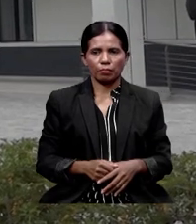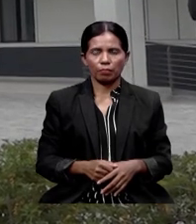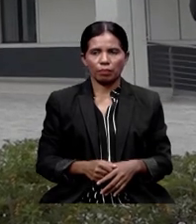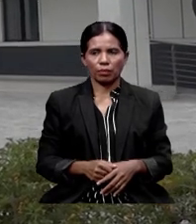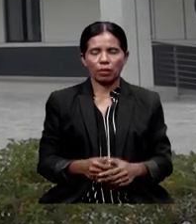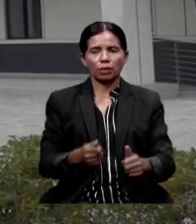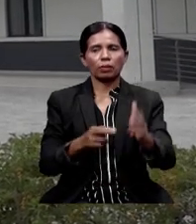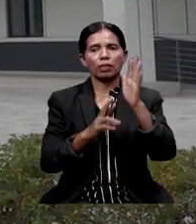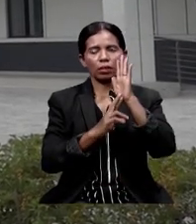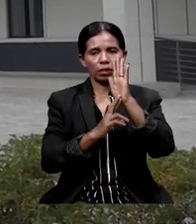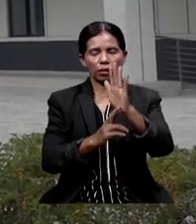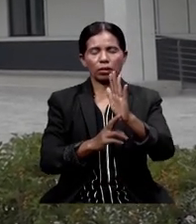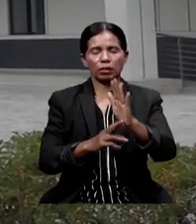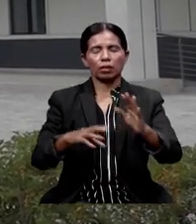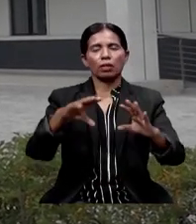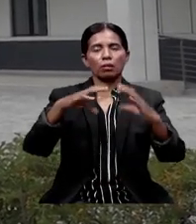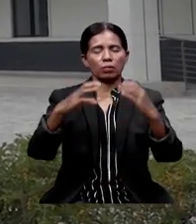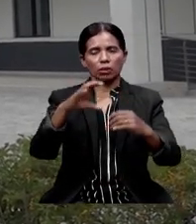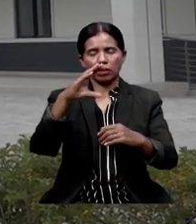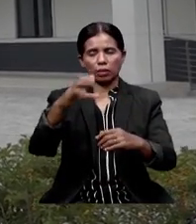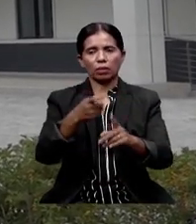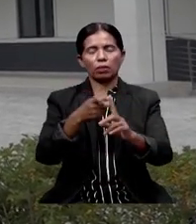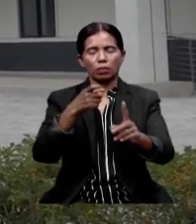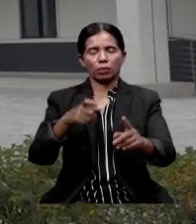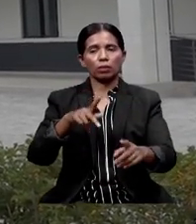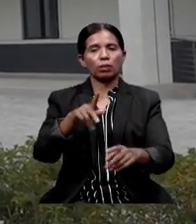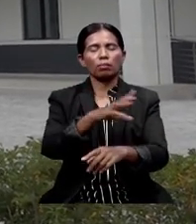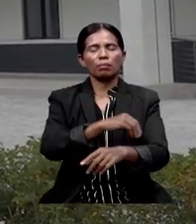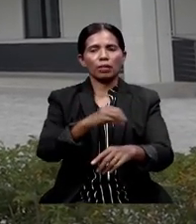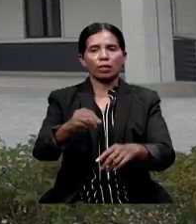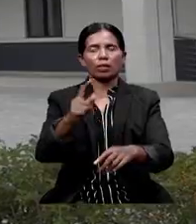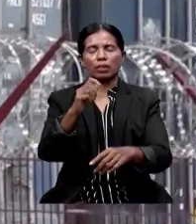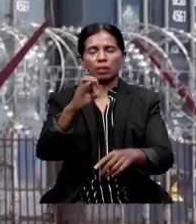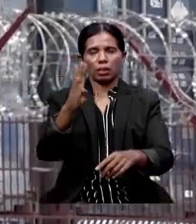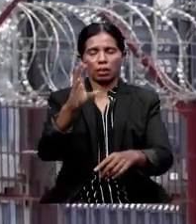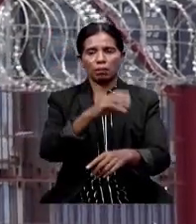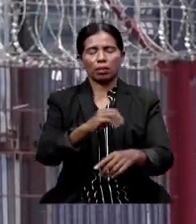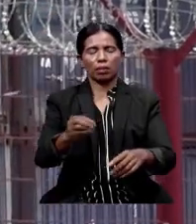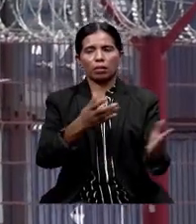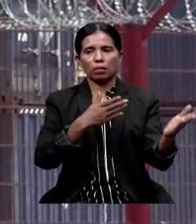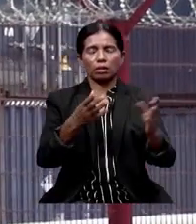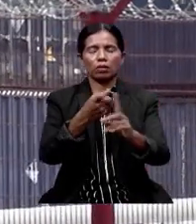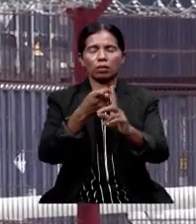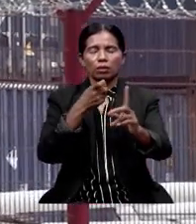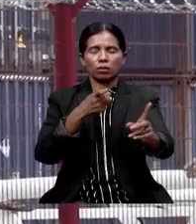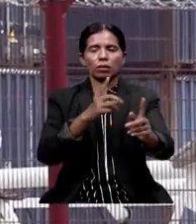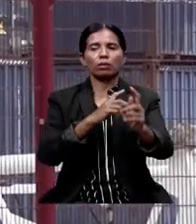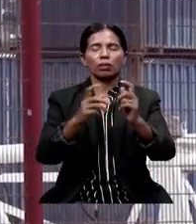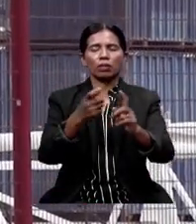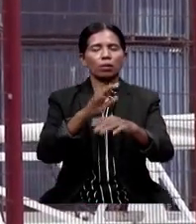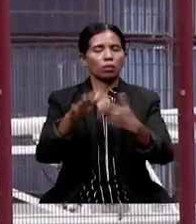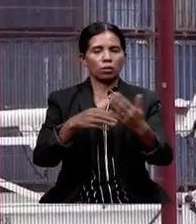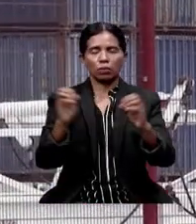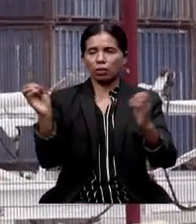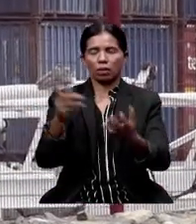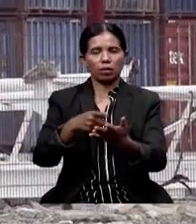Tui relatório fiscalização Comissão CNN russi Porto Baiatibar, contentor nebetula ho camioneta li russi fronteira terrestre, maioria la selo